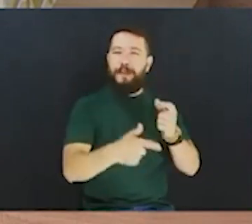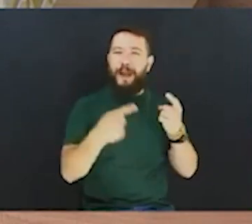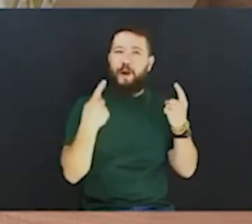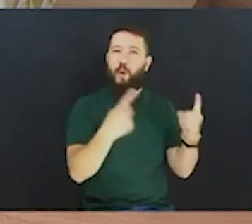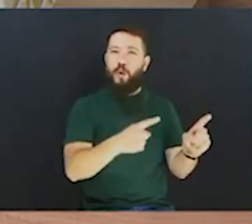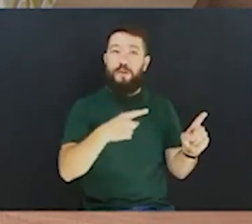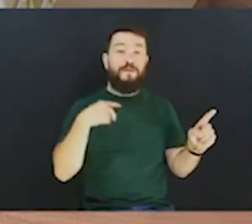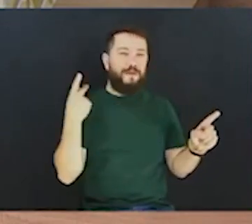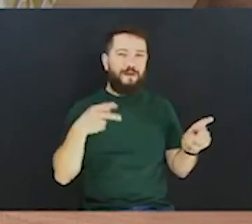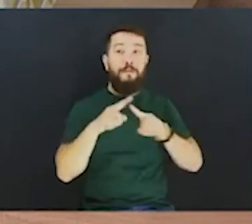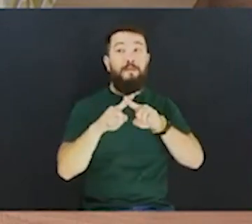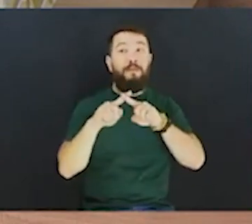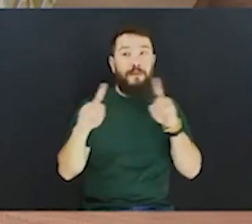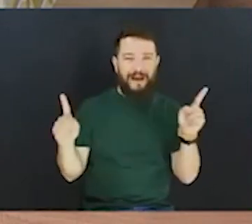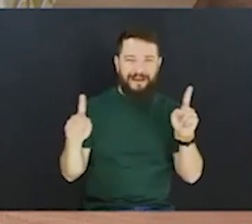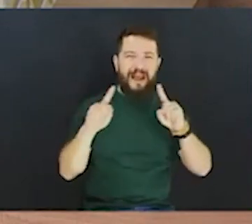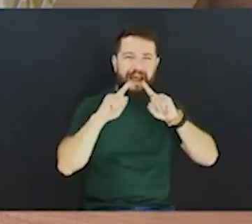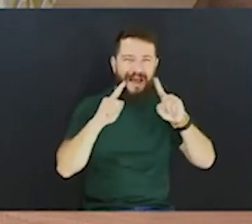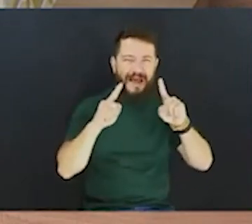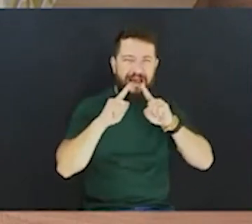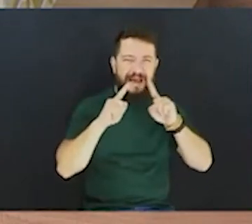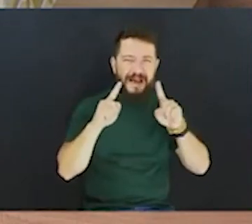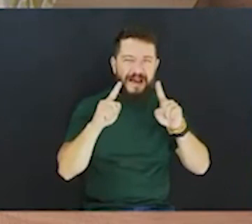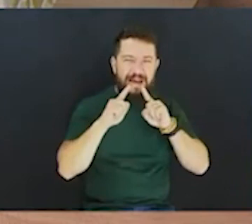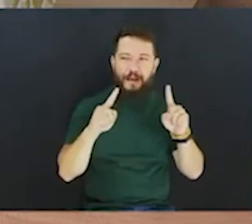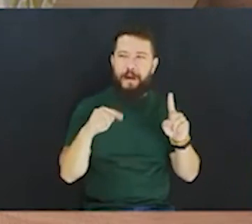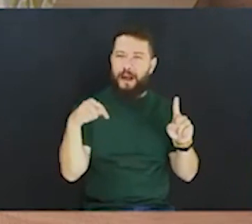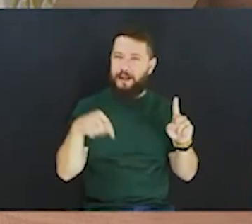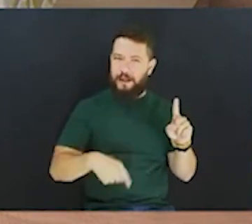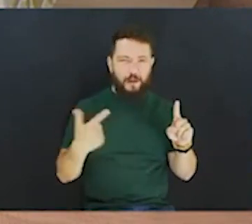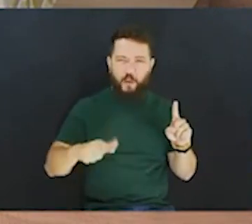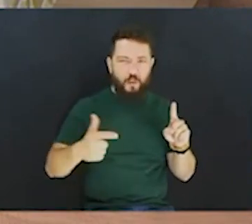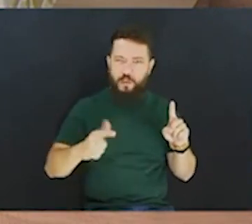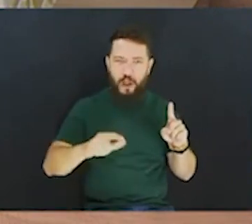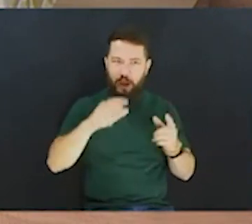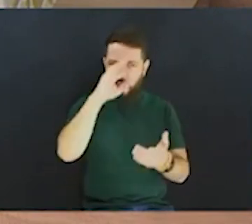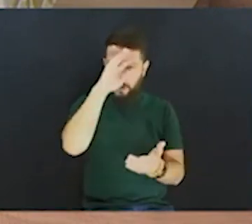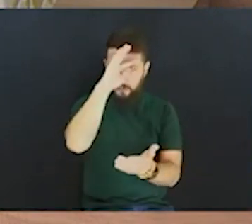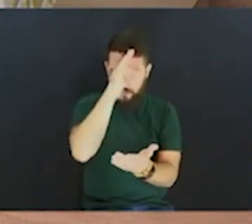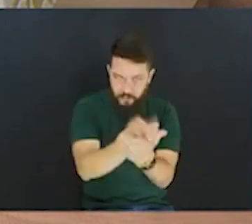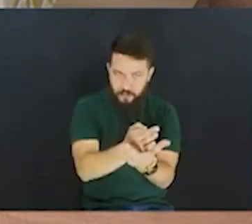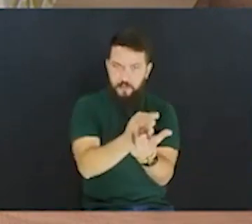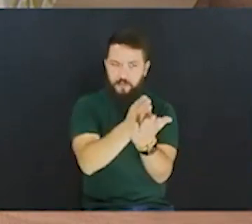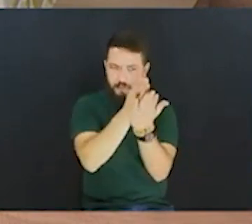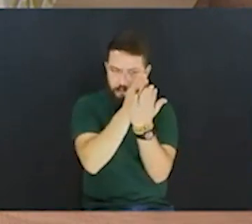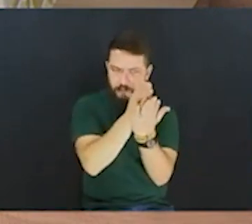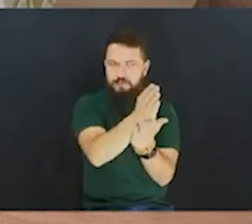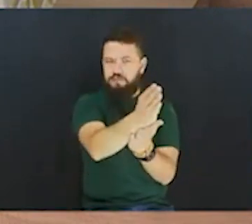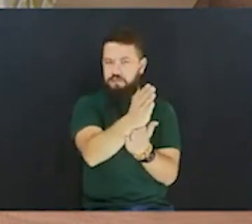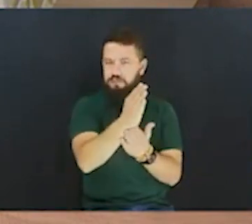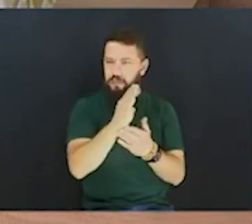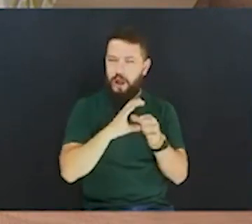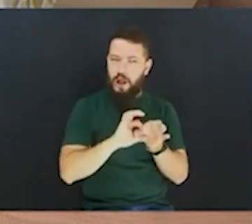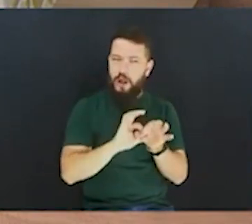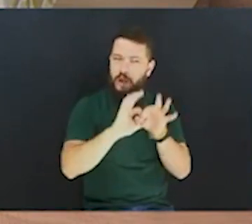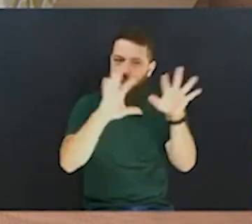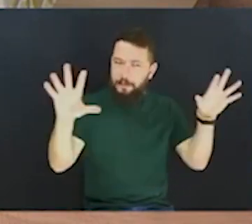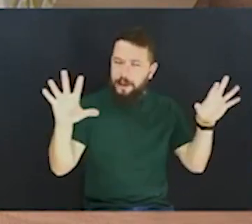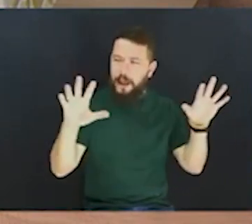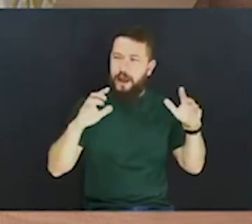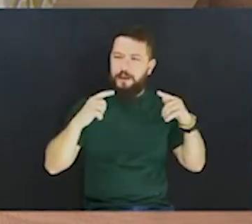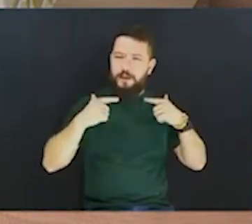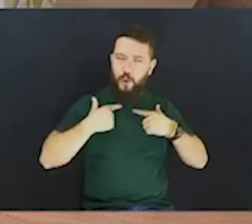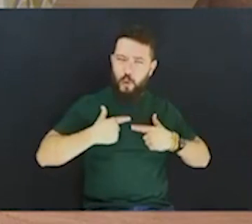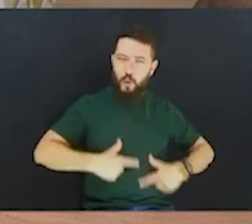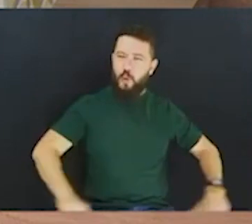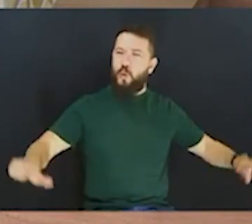é da falta de lisura de lealdade e de caráter democrático de todo esse processo isso é um fato Vereador Dalton